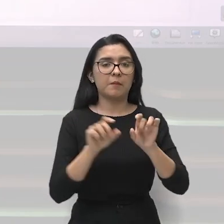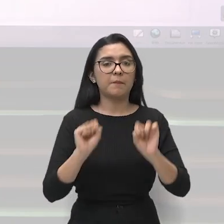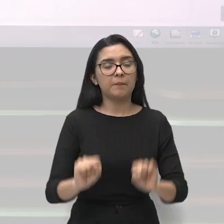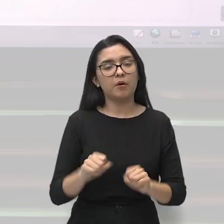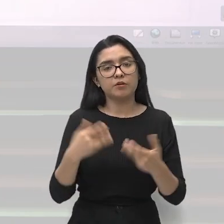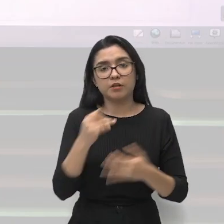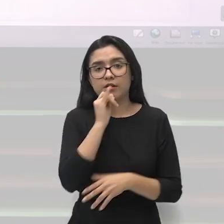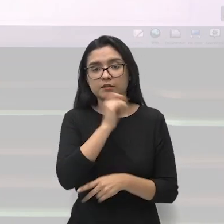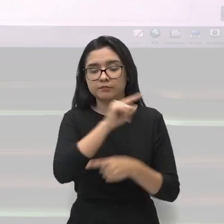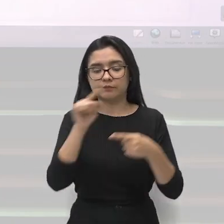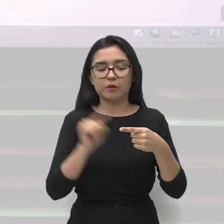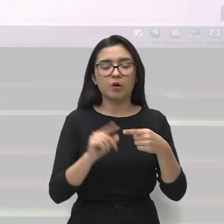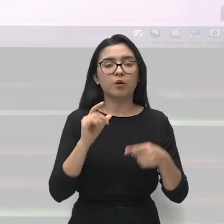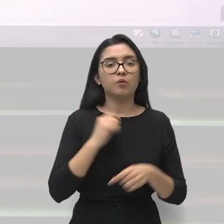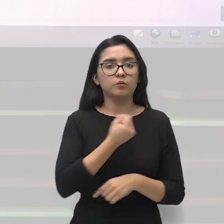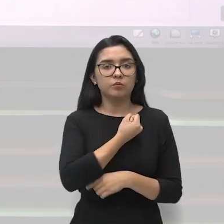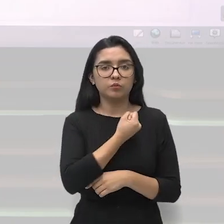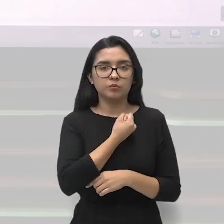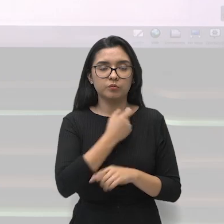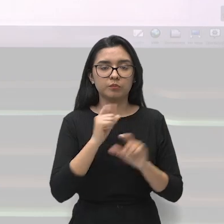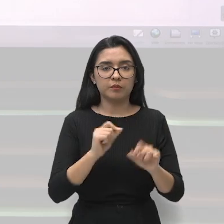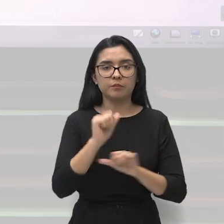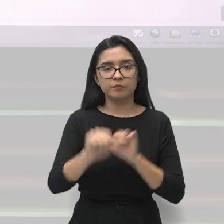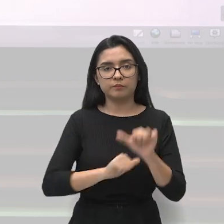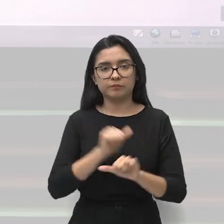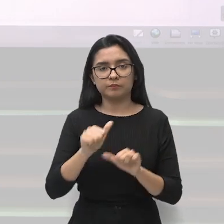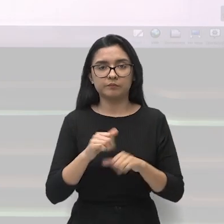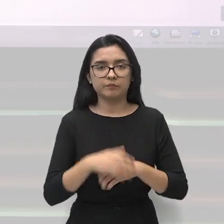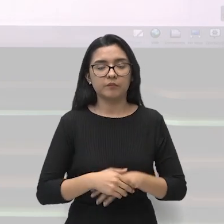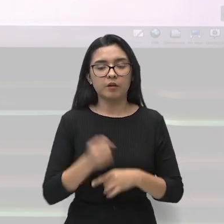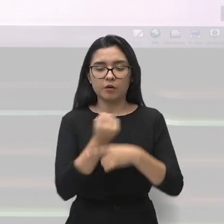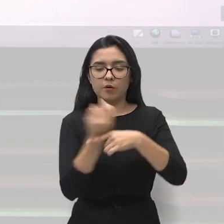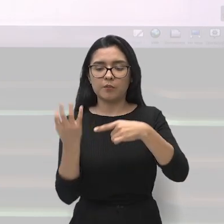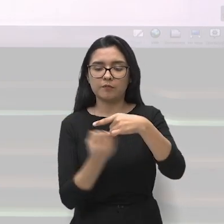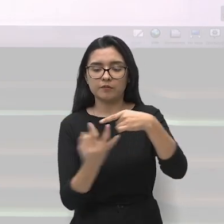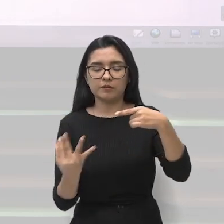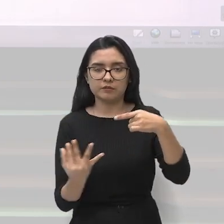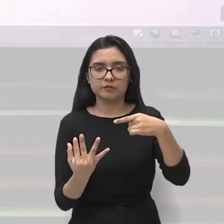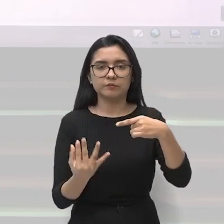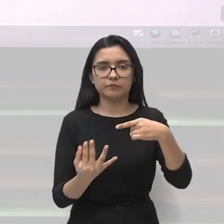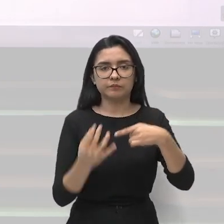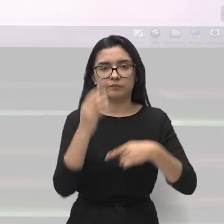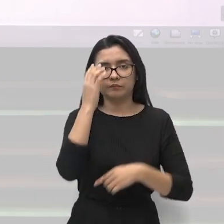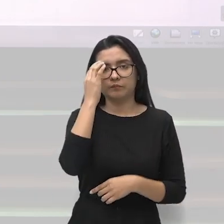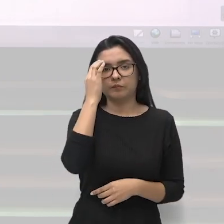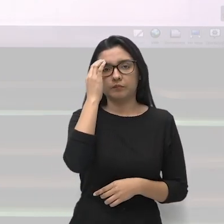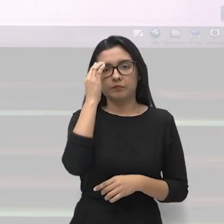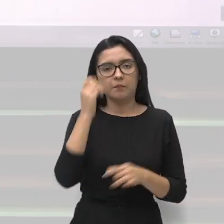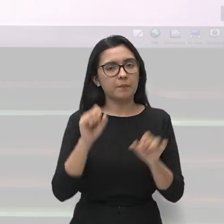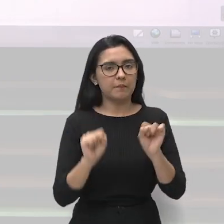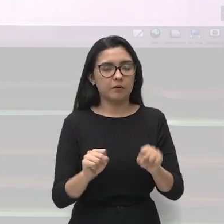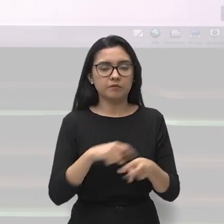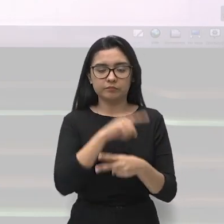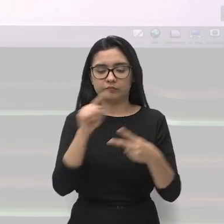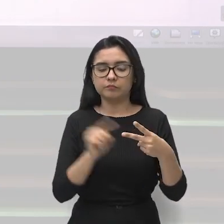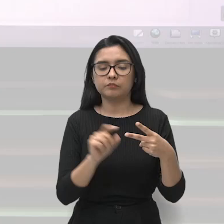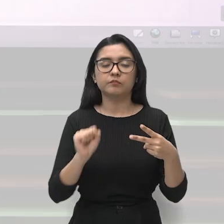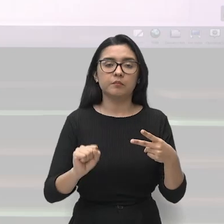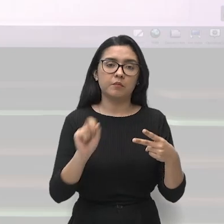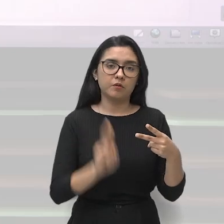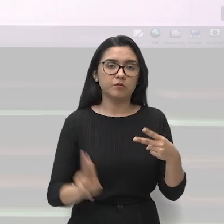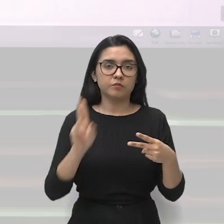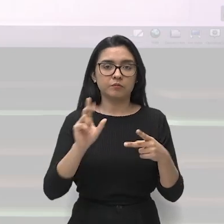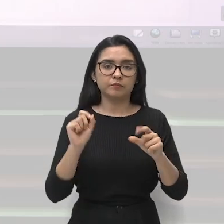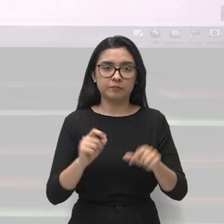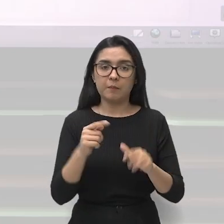pode pegar o número decimal e transformá-lo em uma fração centesimal, certo? Ou pode usar